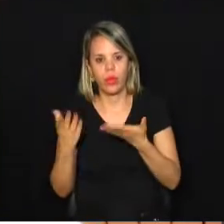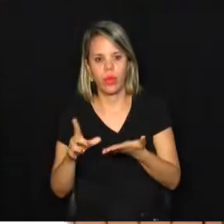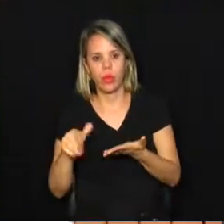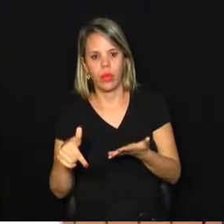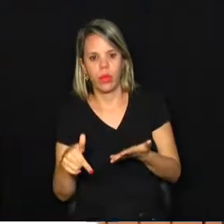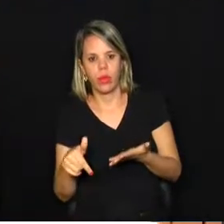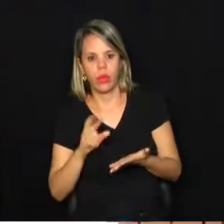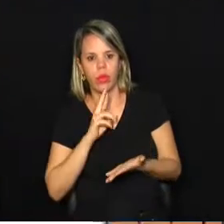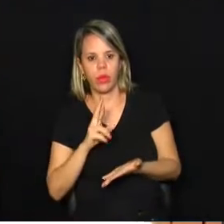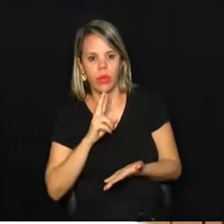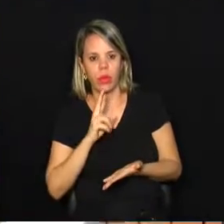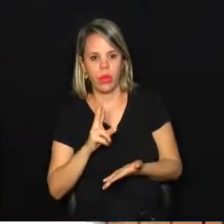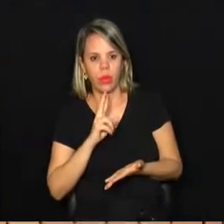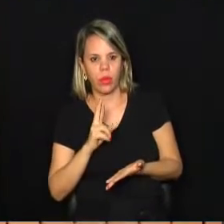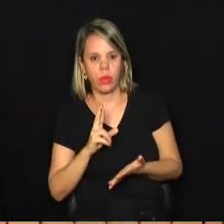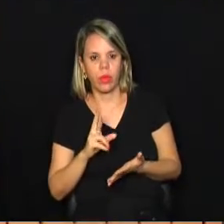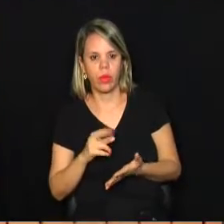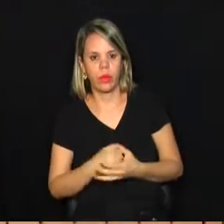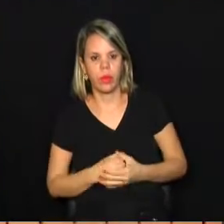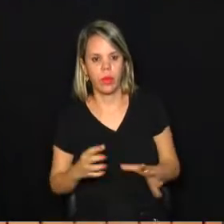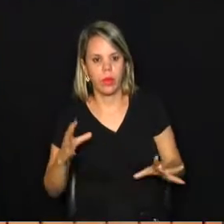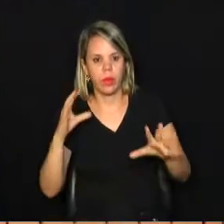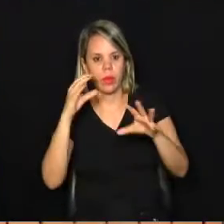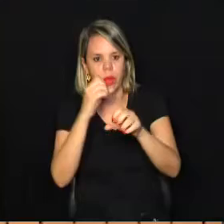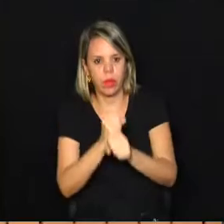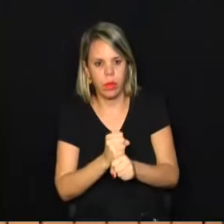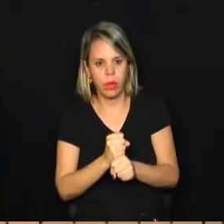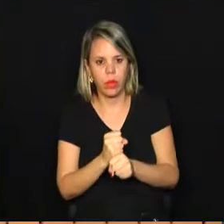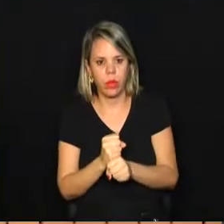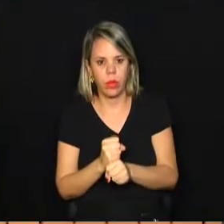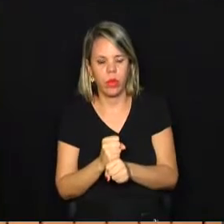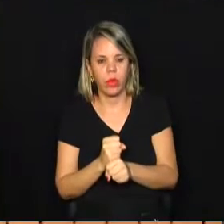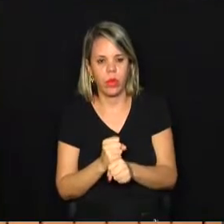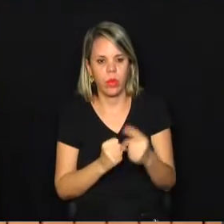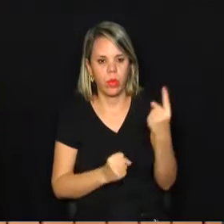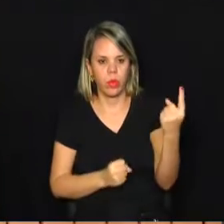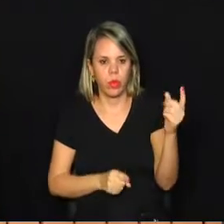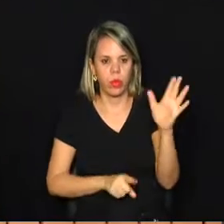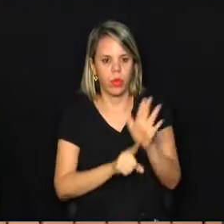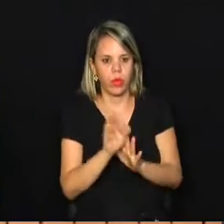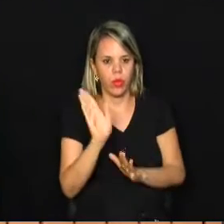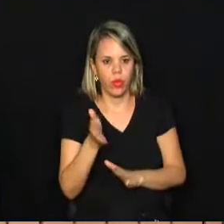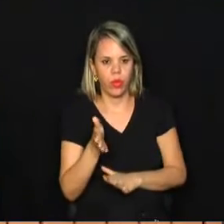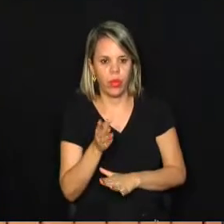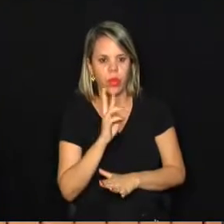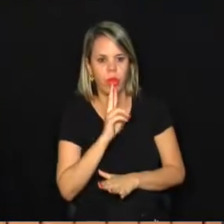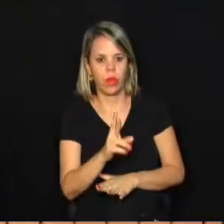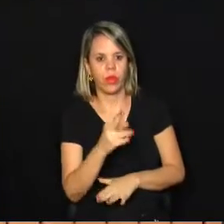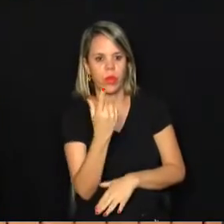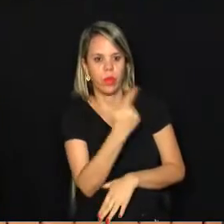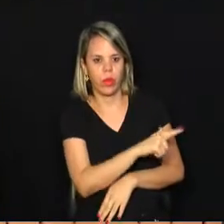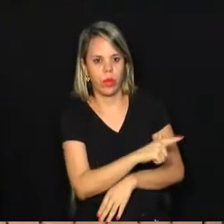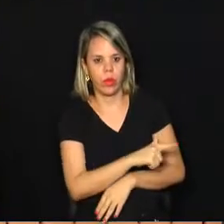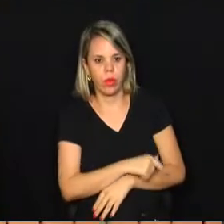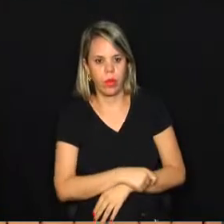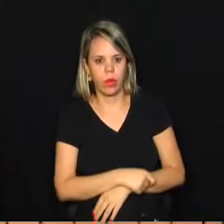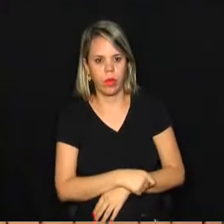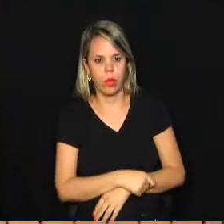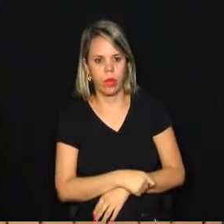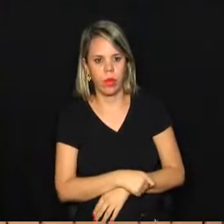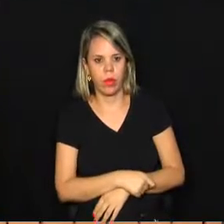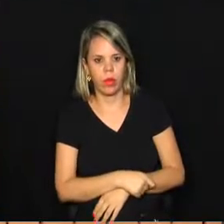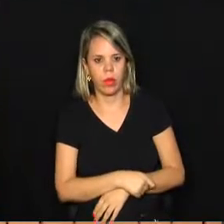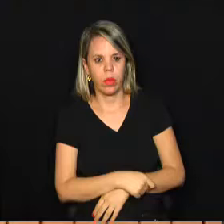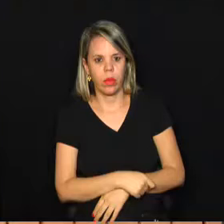nós respondemos todas de uma vez. Às vezes, uma pergunta já responde a outra. E